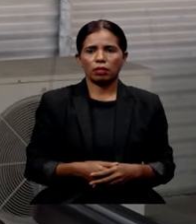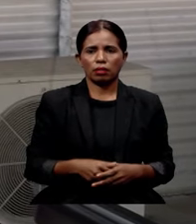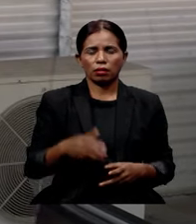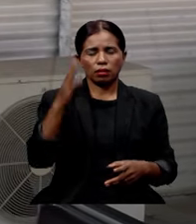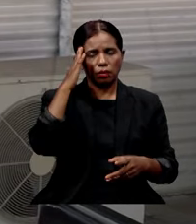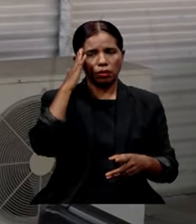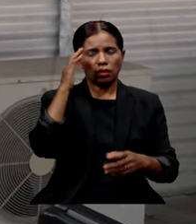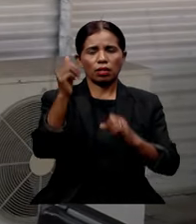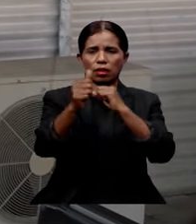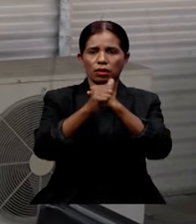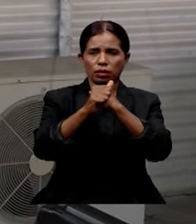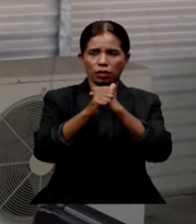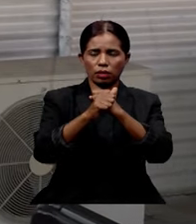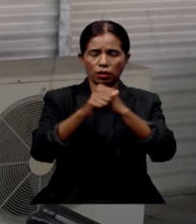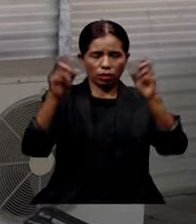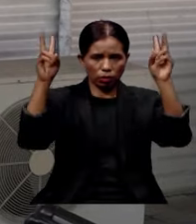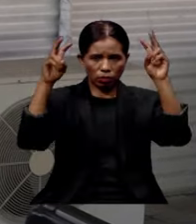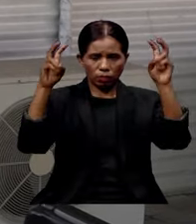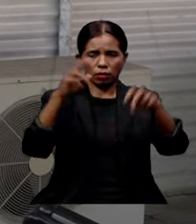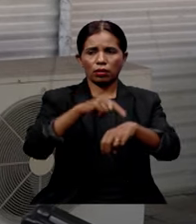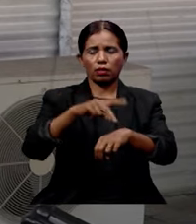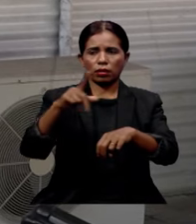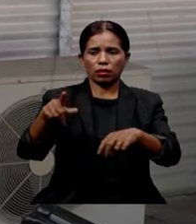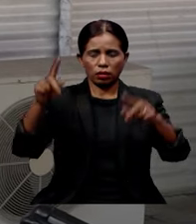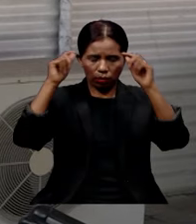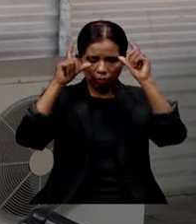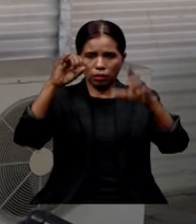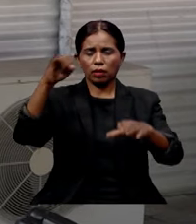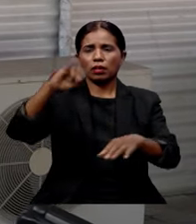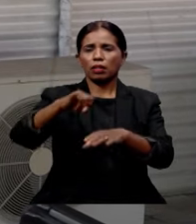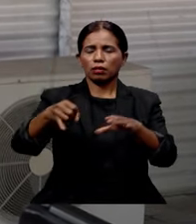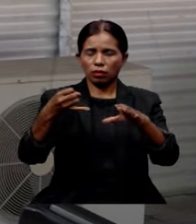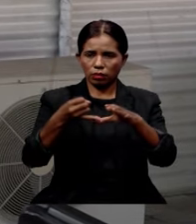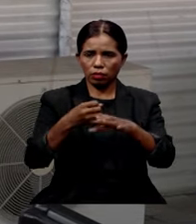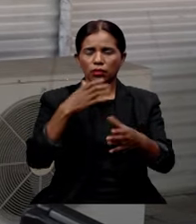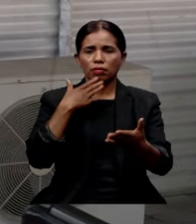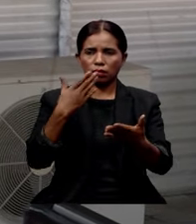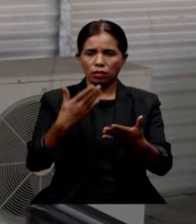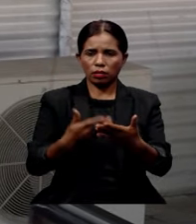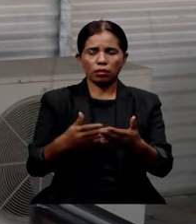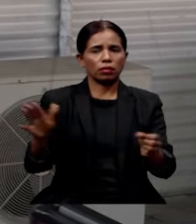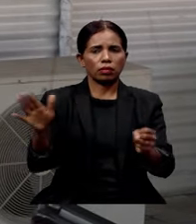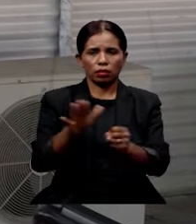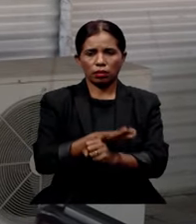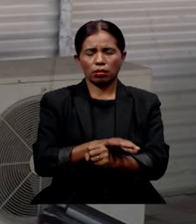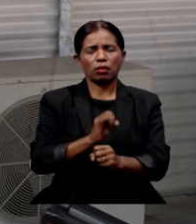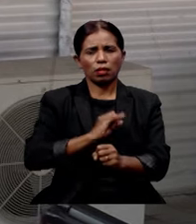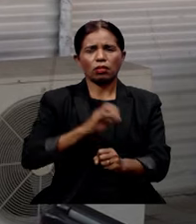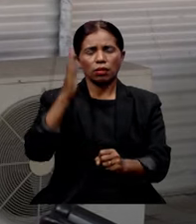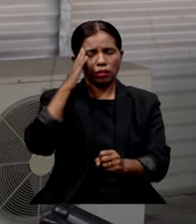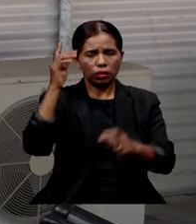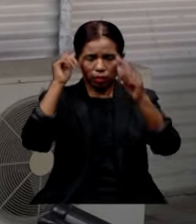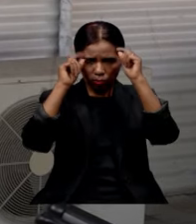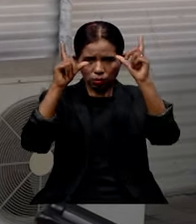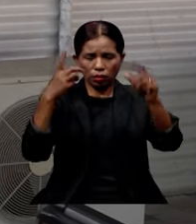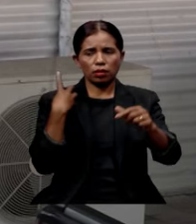ação tema nacional para Timor-Leste inclusivo, próspero, resiliente e sustentável. Não nem Timor-Leste